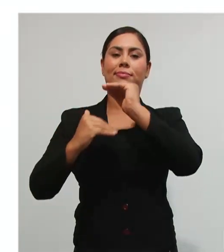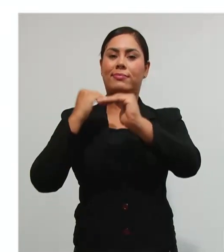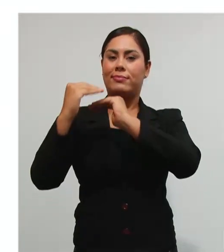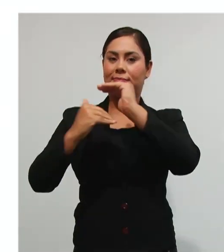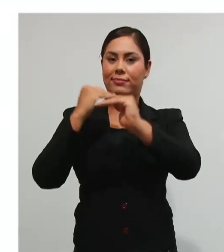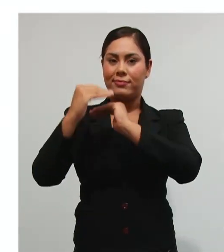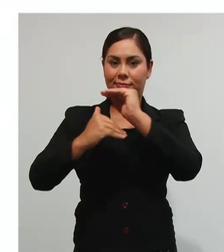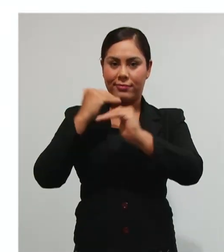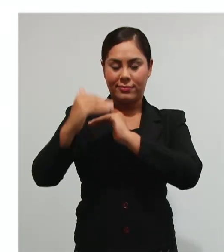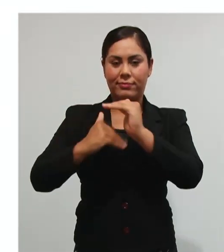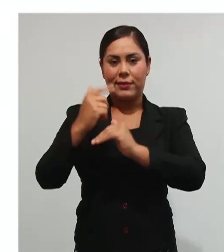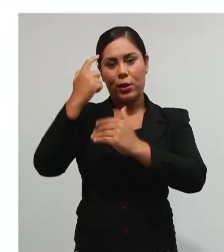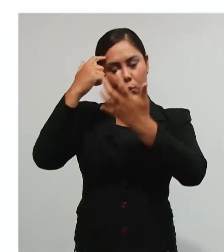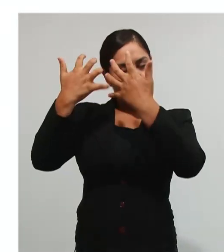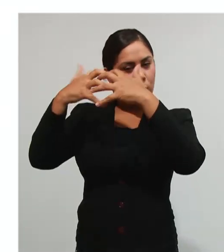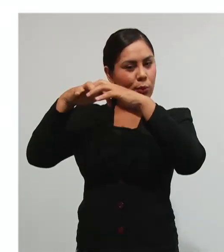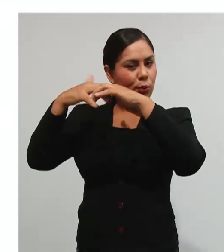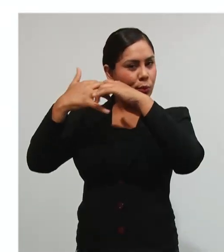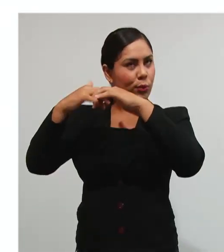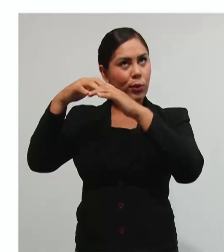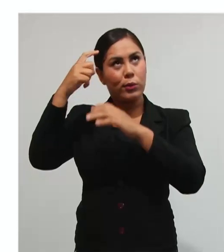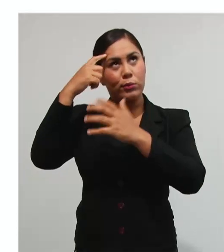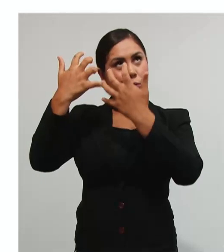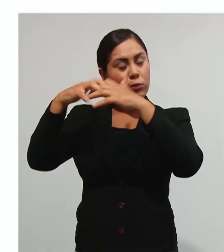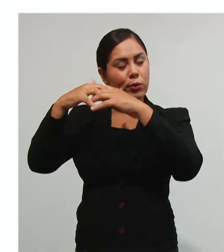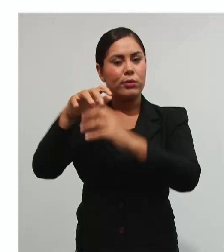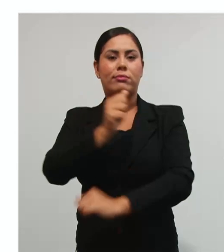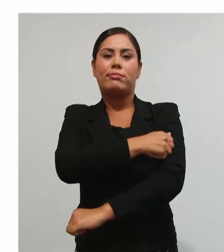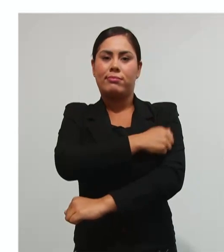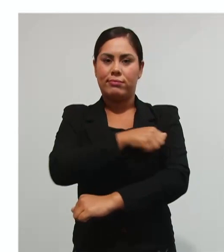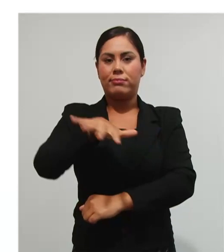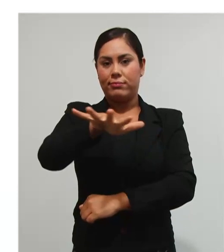do pensamento dos estudantes.